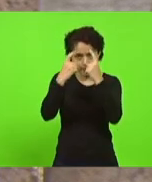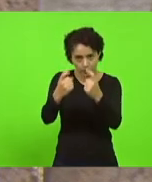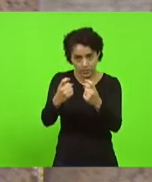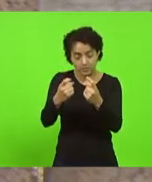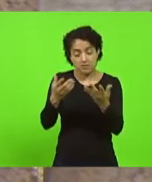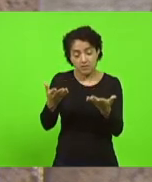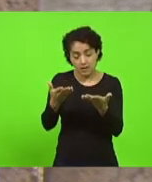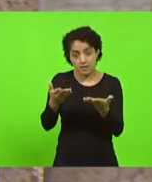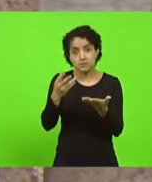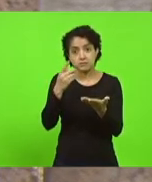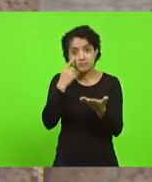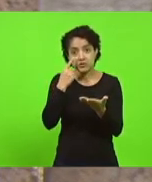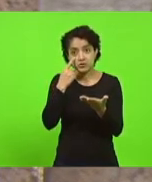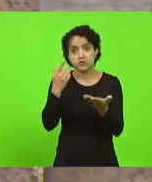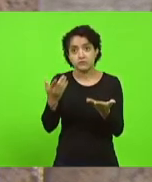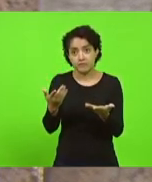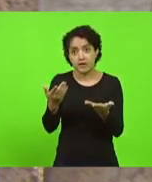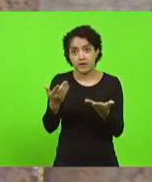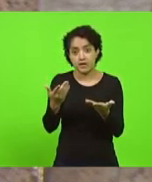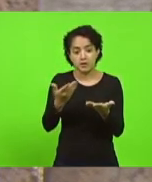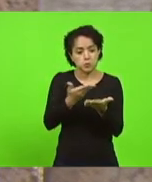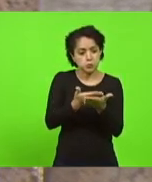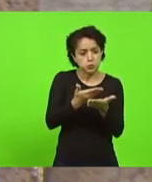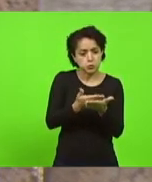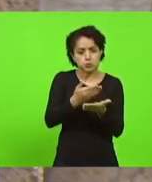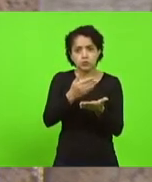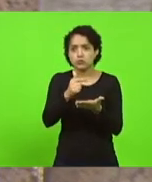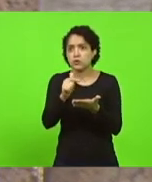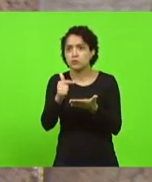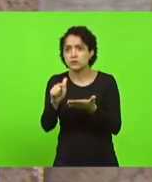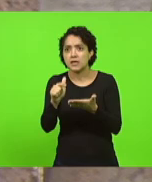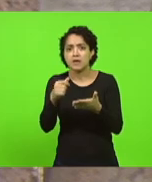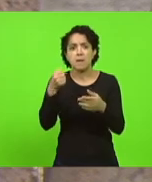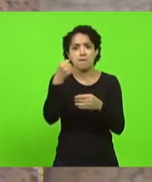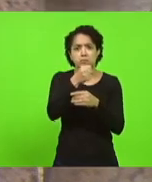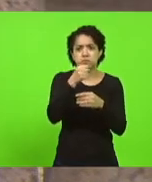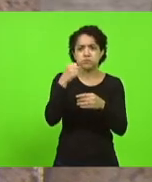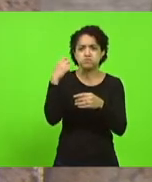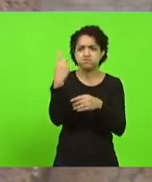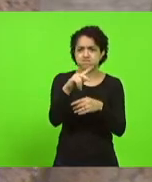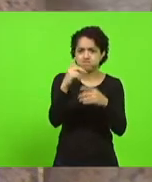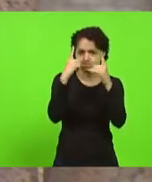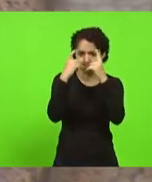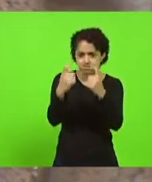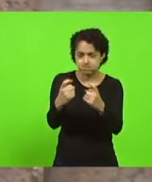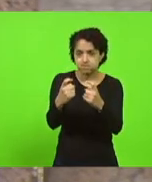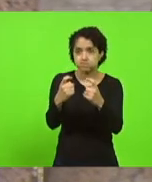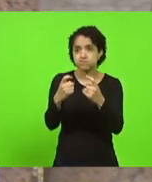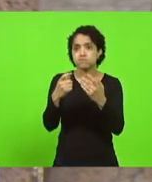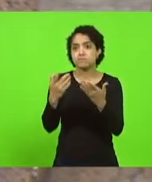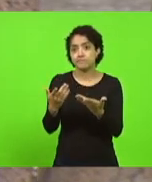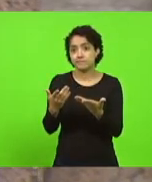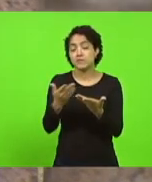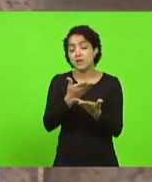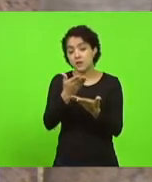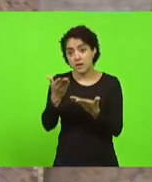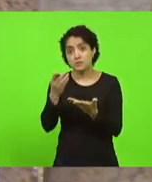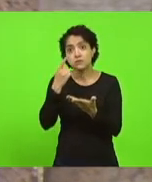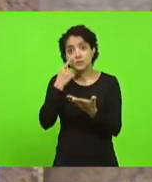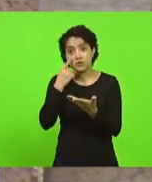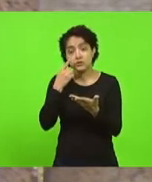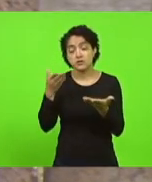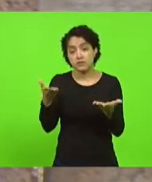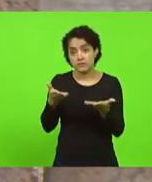vimos. Quem não tem estudo, bate. Quem não tem estudo, agride. E é isso que nós estamos